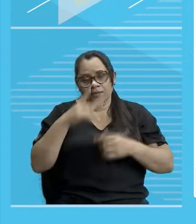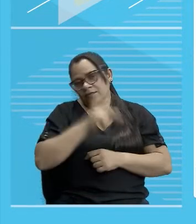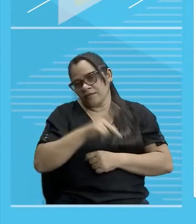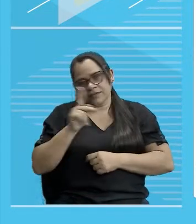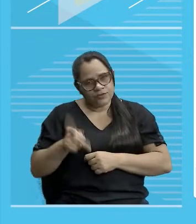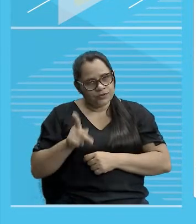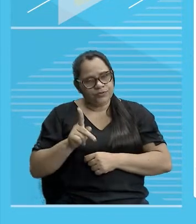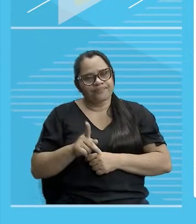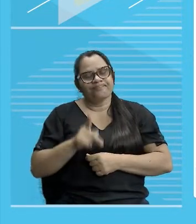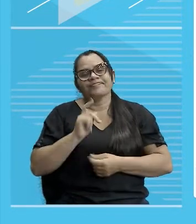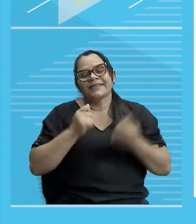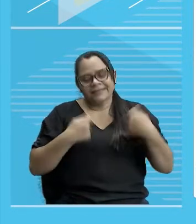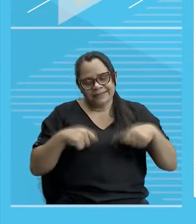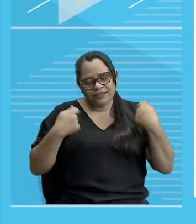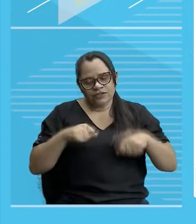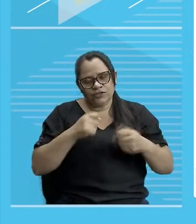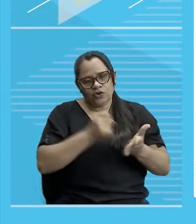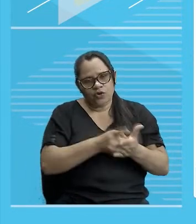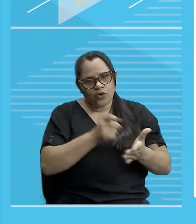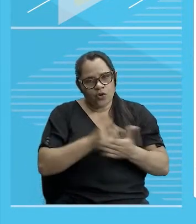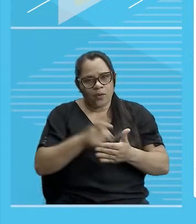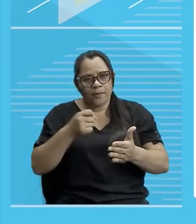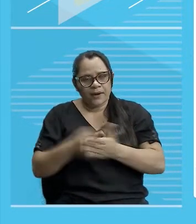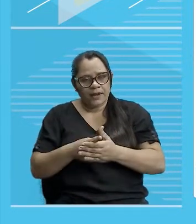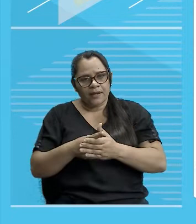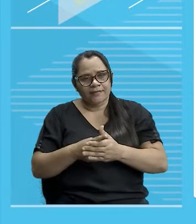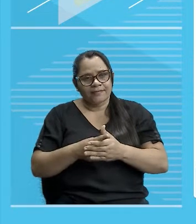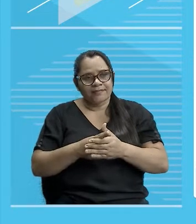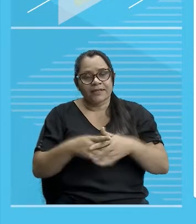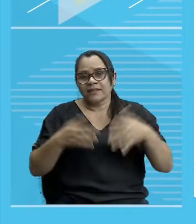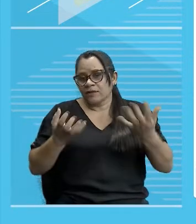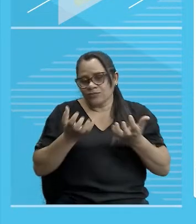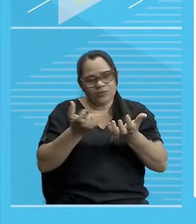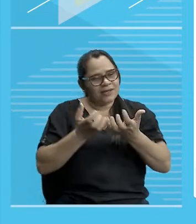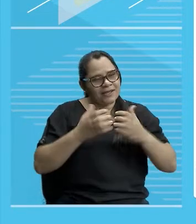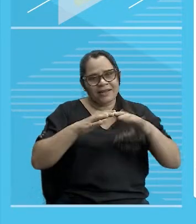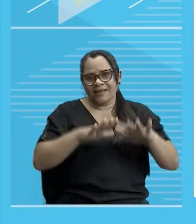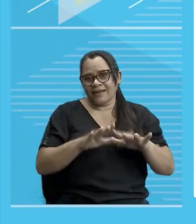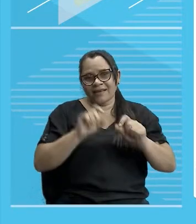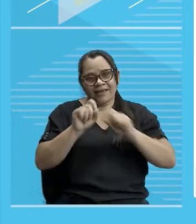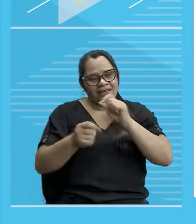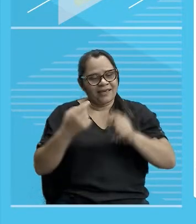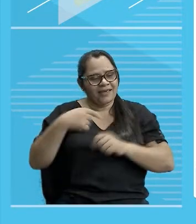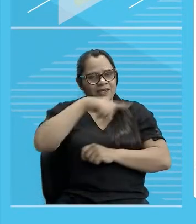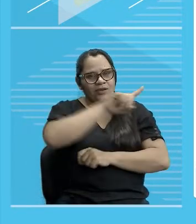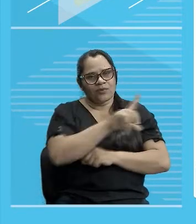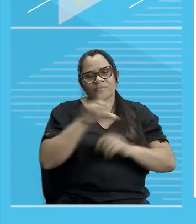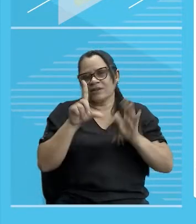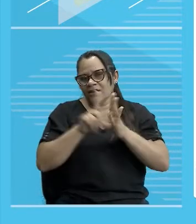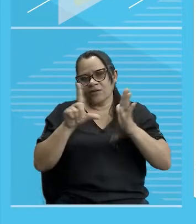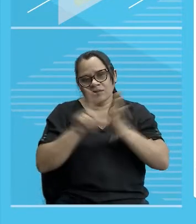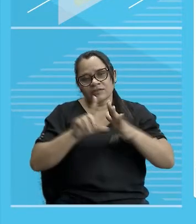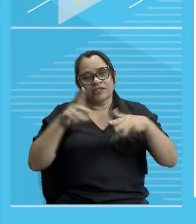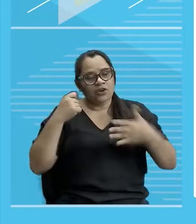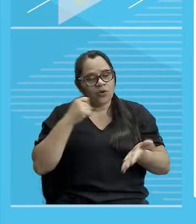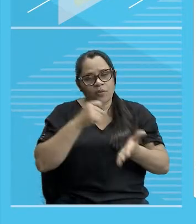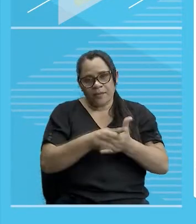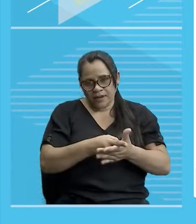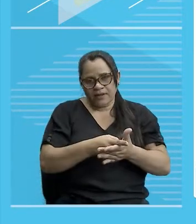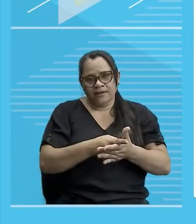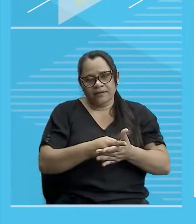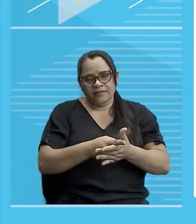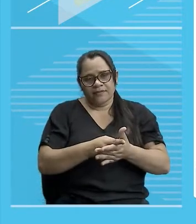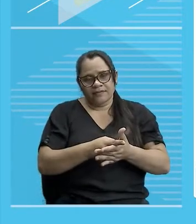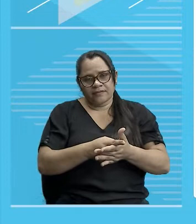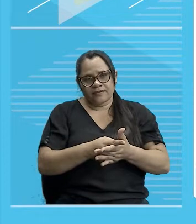comprar aí eu não queria outra loja não tinha tempo para pesquisar Comprei logo no Paraíba Então meus queridos não